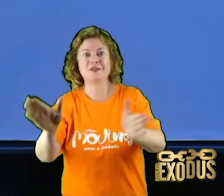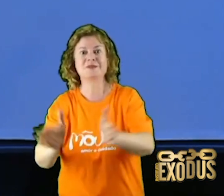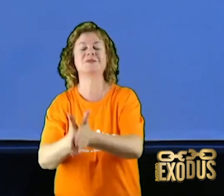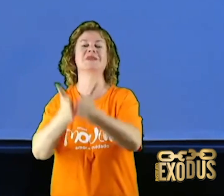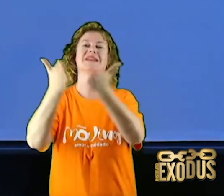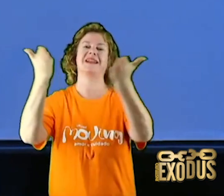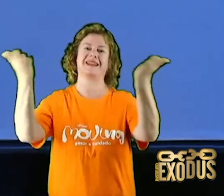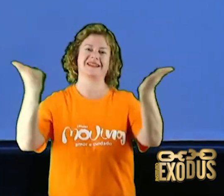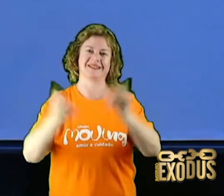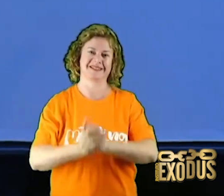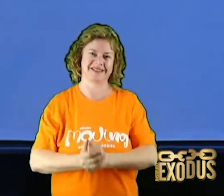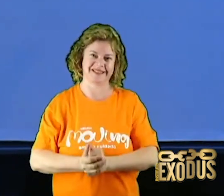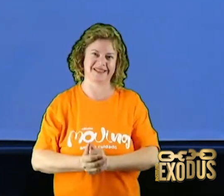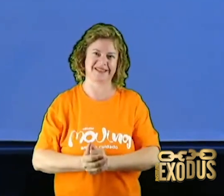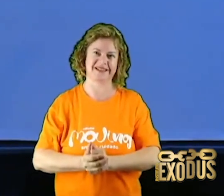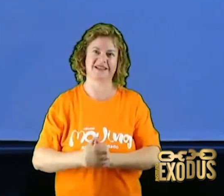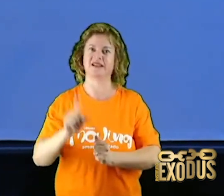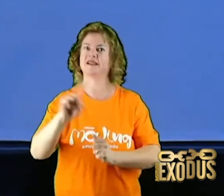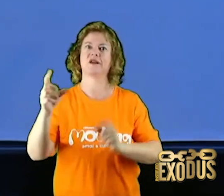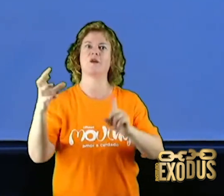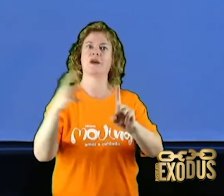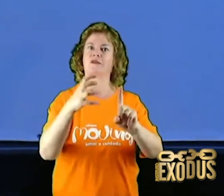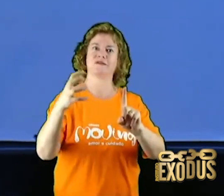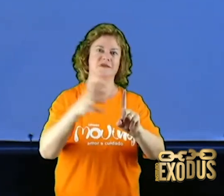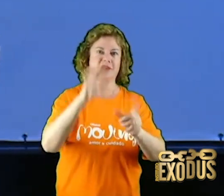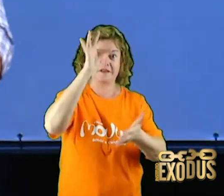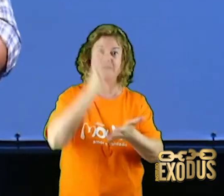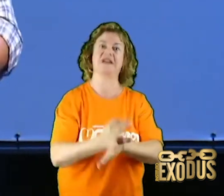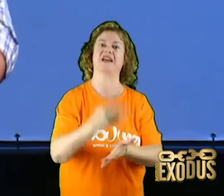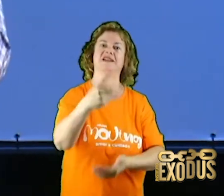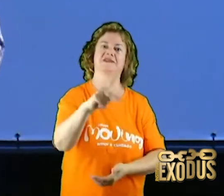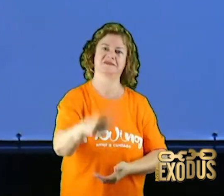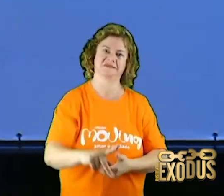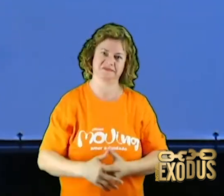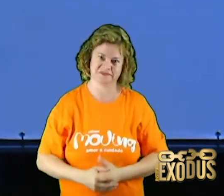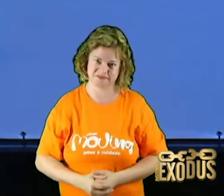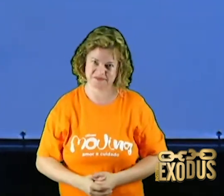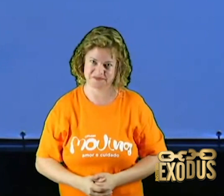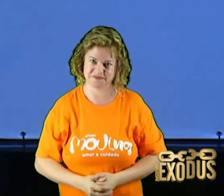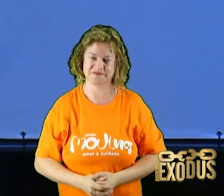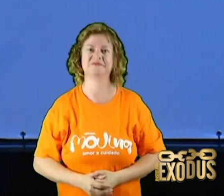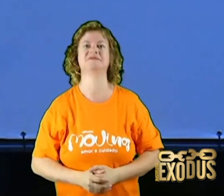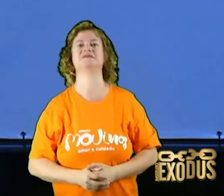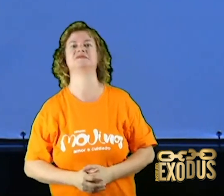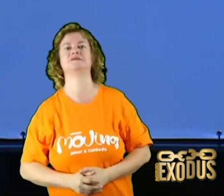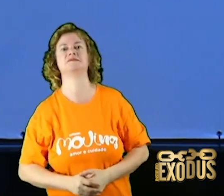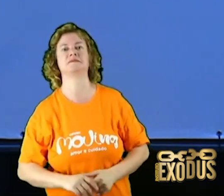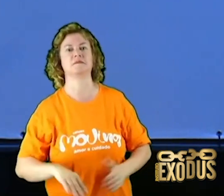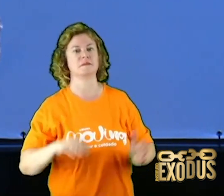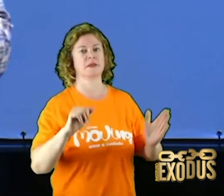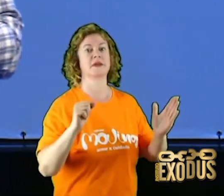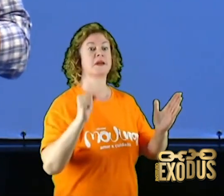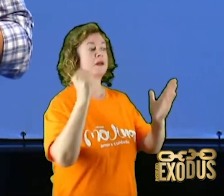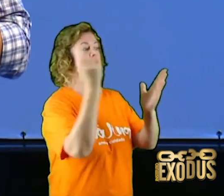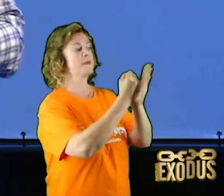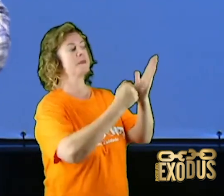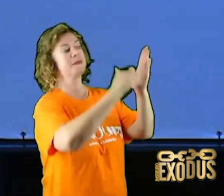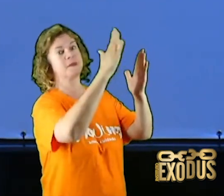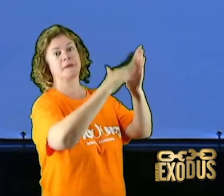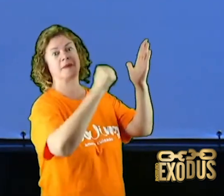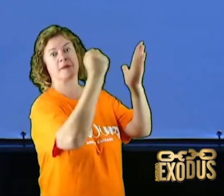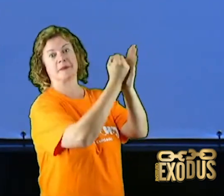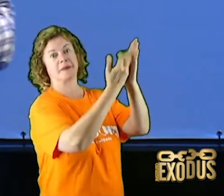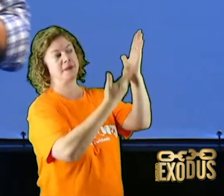não alimentam a tua fé. E estando ele em Jerusalém pela Páscoa, durante a festa, muitos vendo os